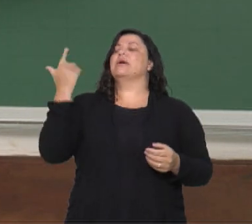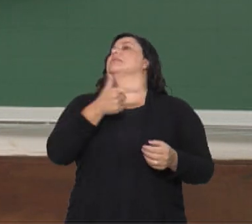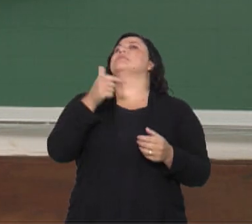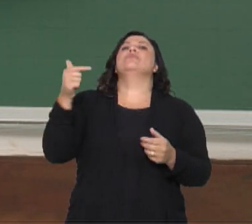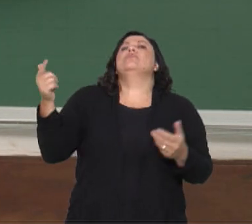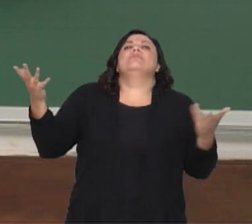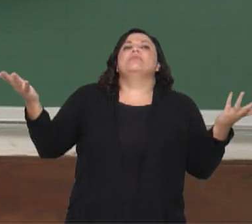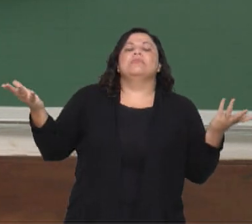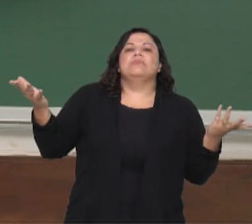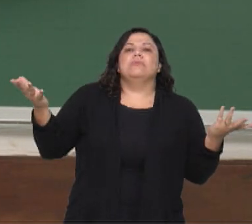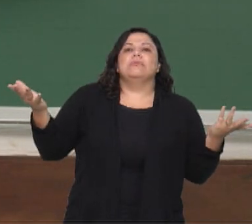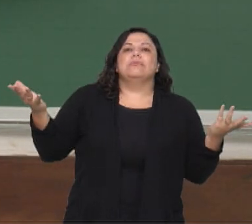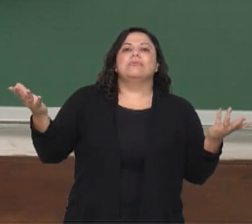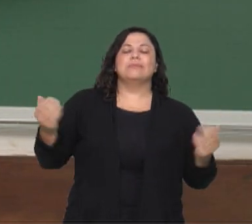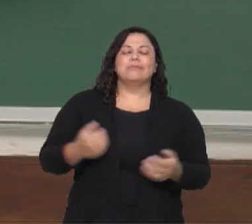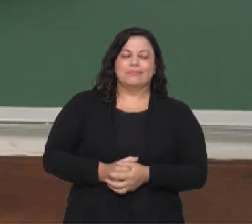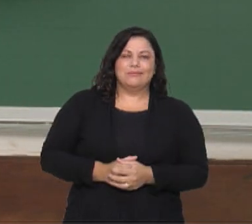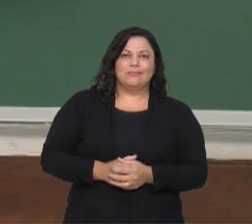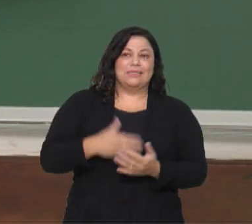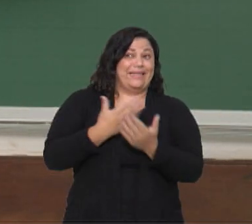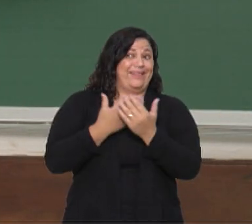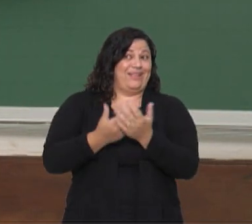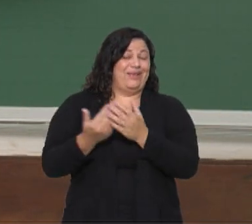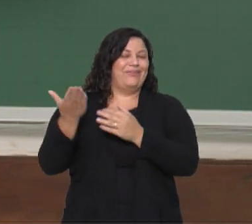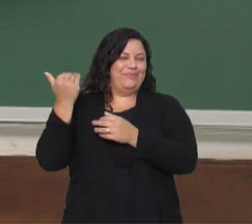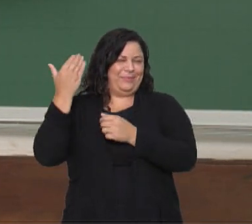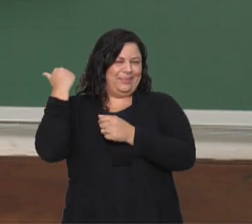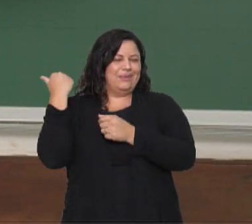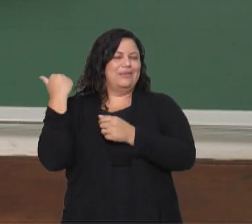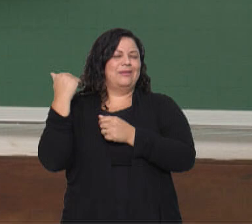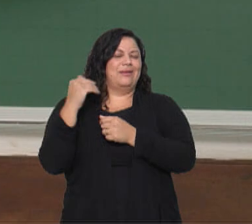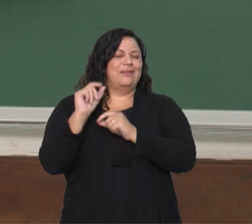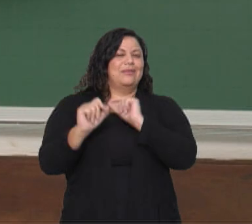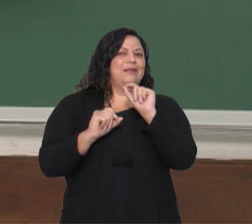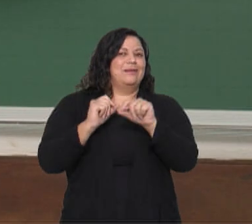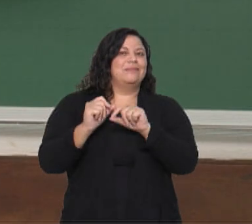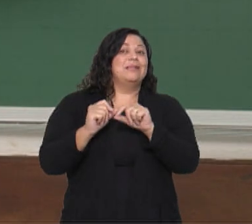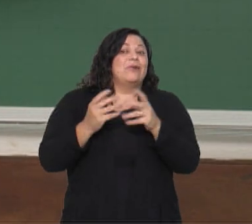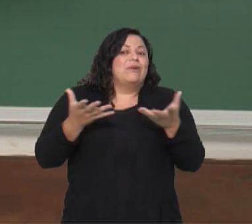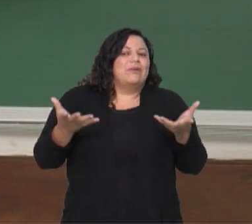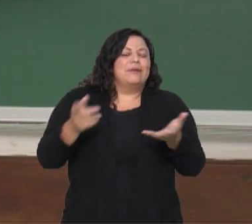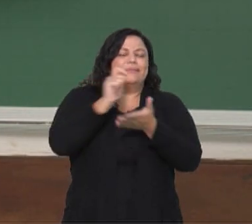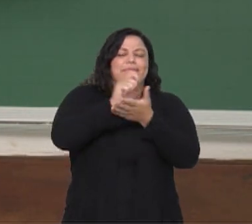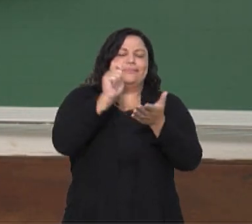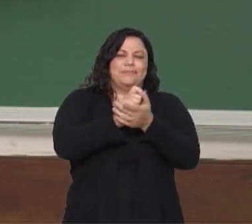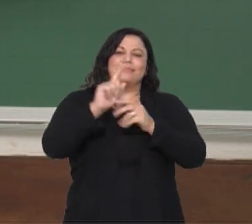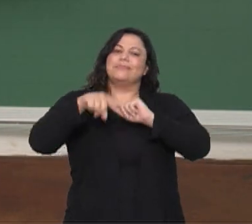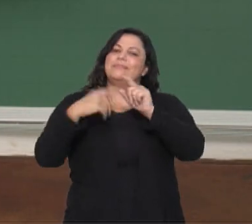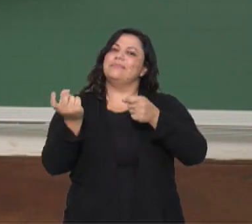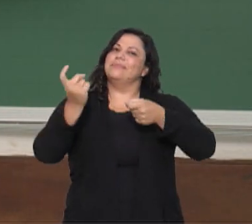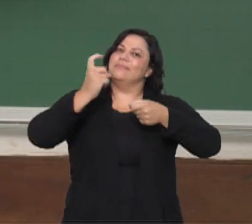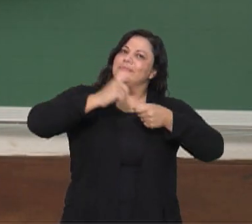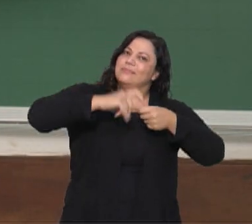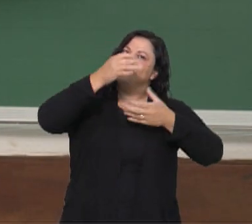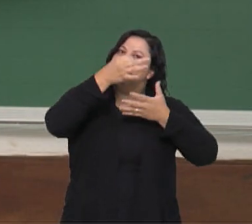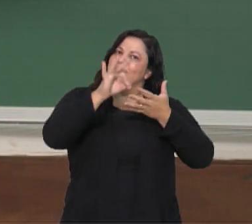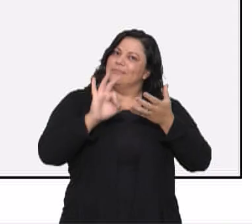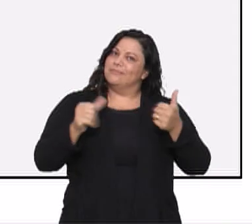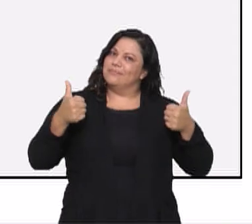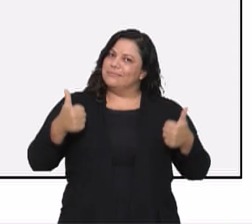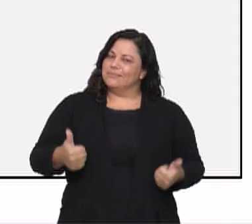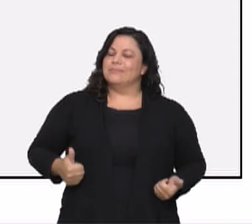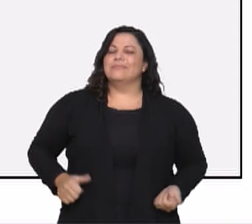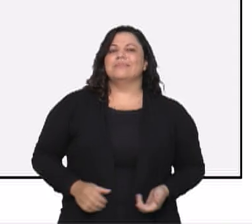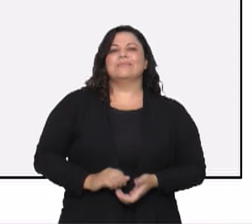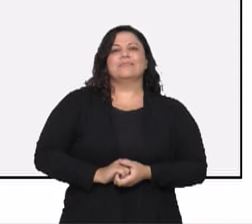quando não tinha agricultura? É na aula passada, inclusive, em Paleolítico. Descrevam aí, Daqui a pouquinho nós voltamos e corrigimos essa junto com vocês.